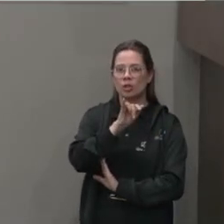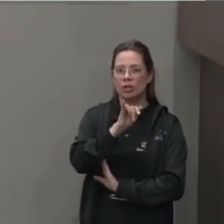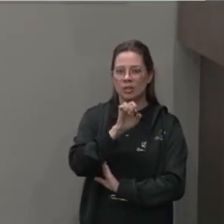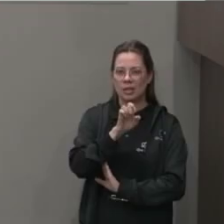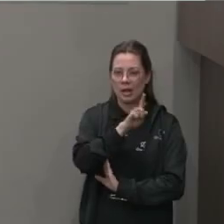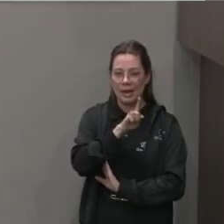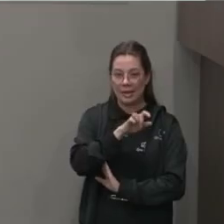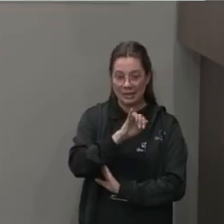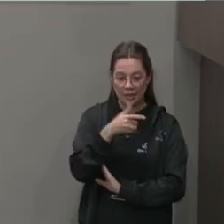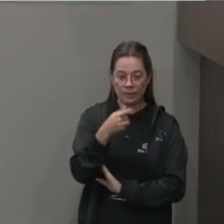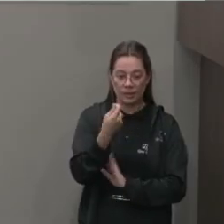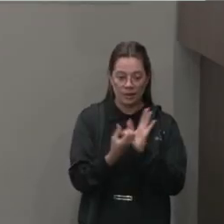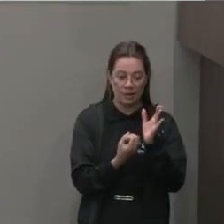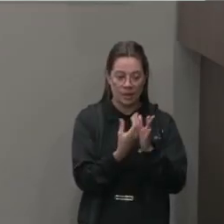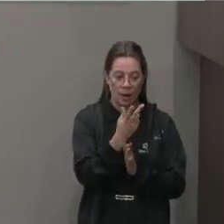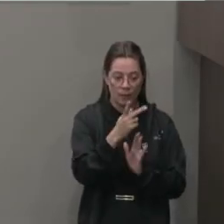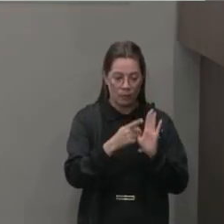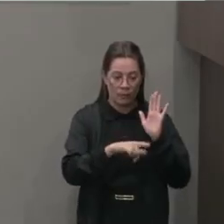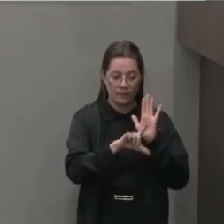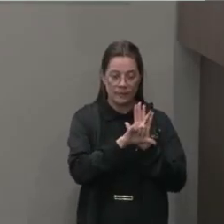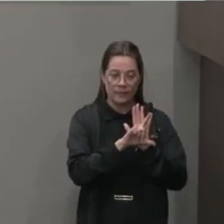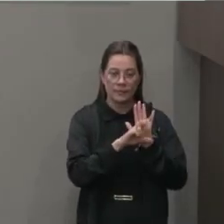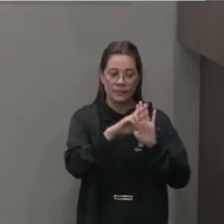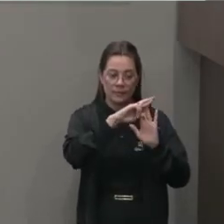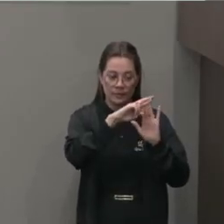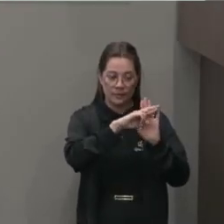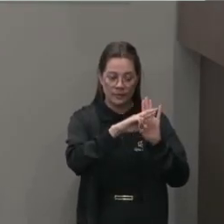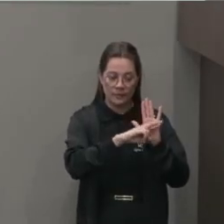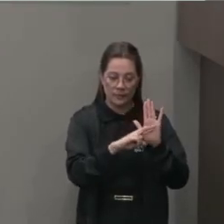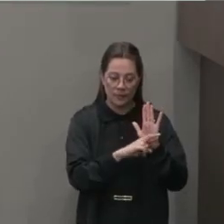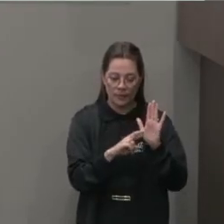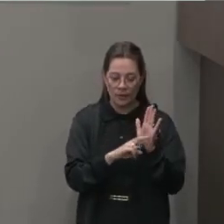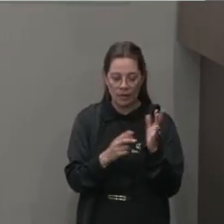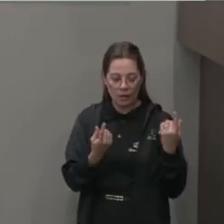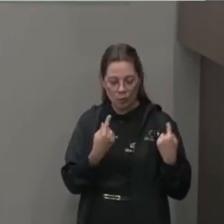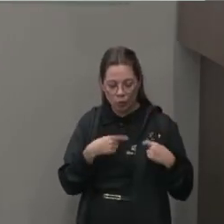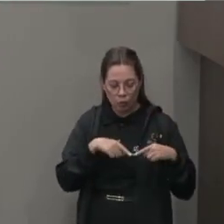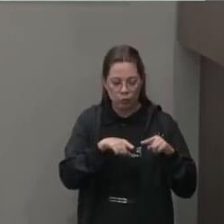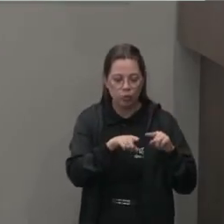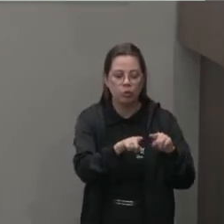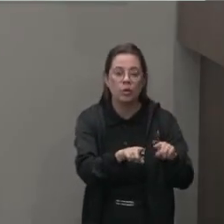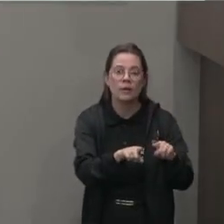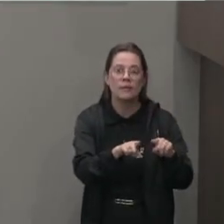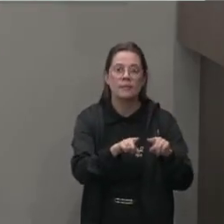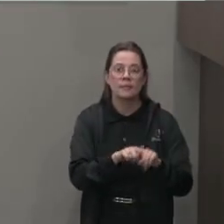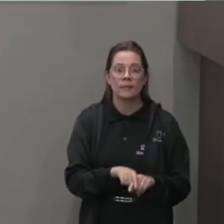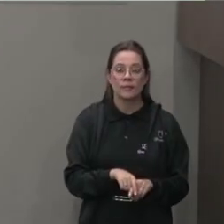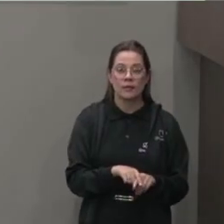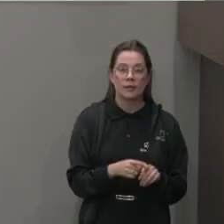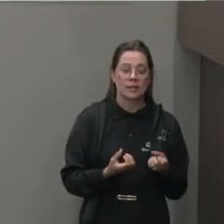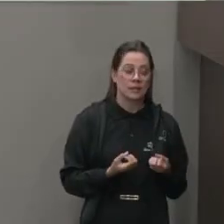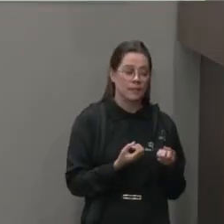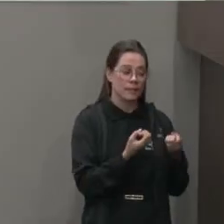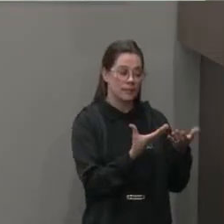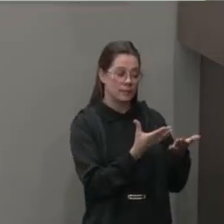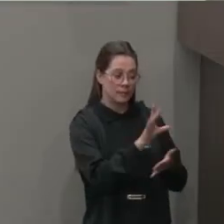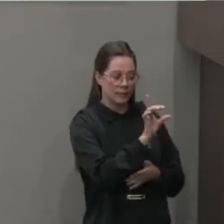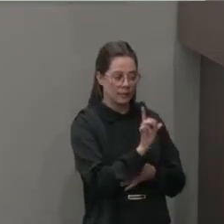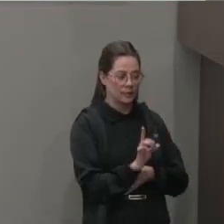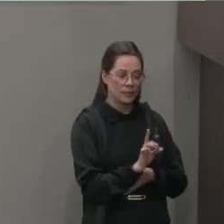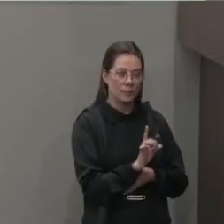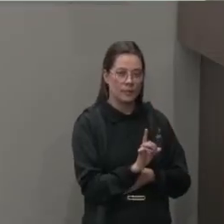projeto de lei aonde regulamentasse as contrapartidas, aonde se desse o